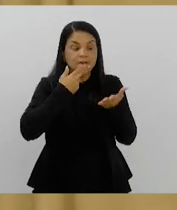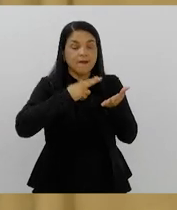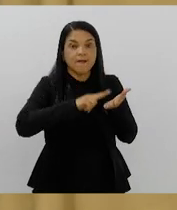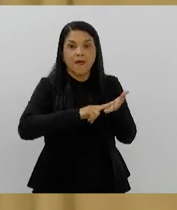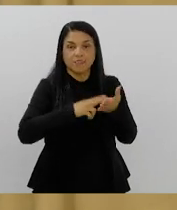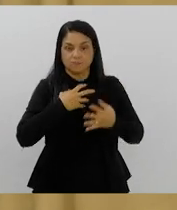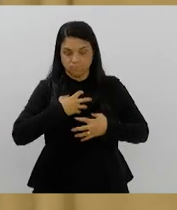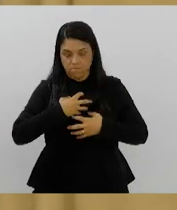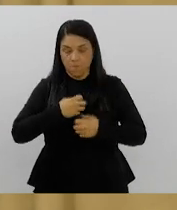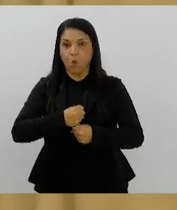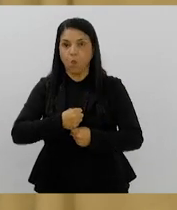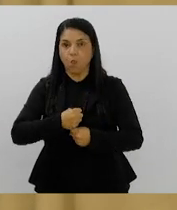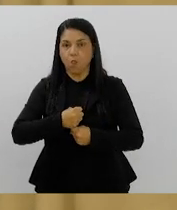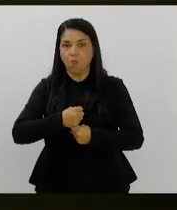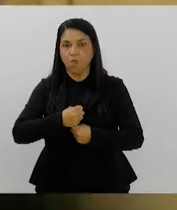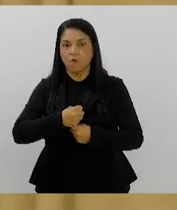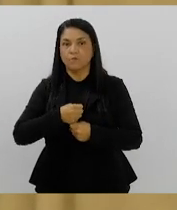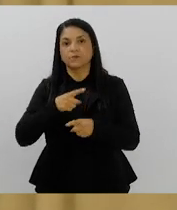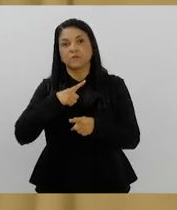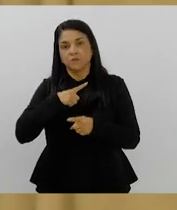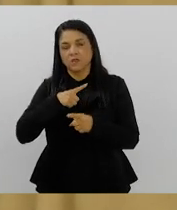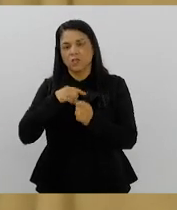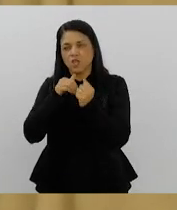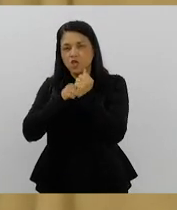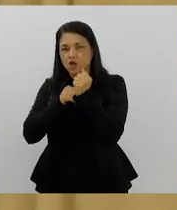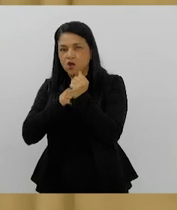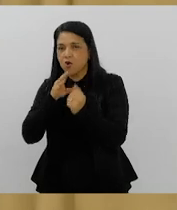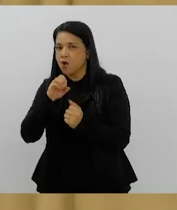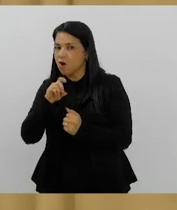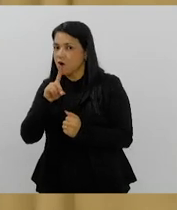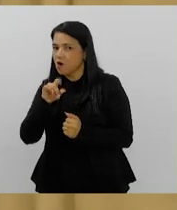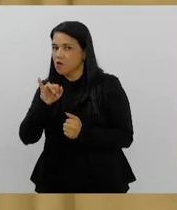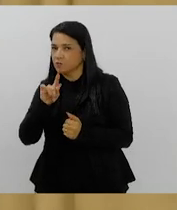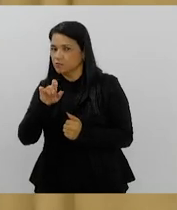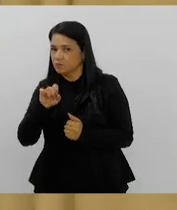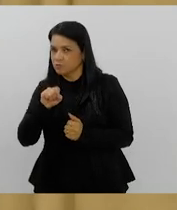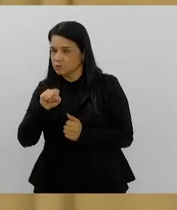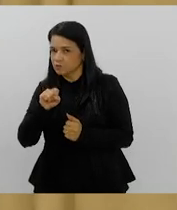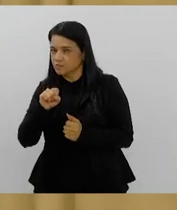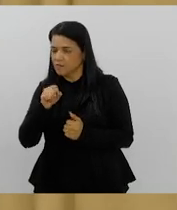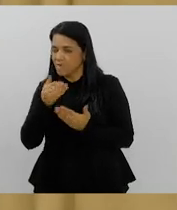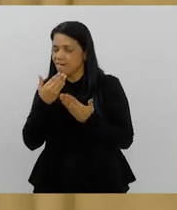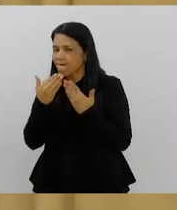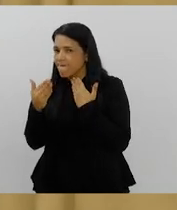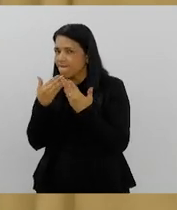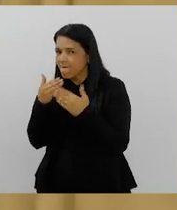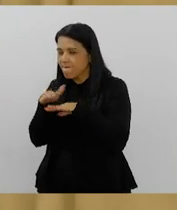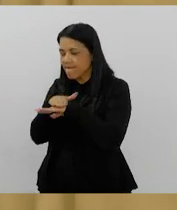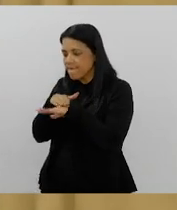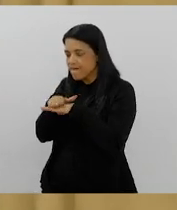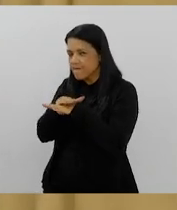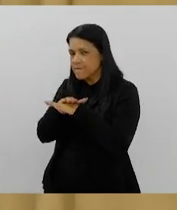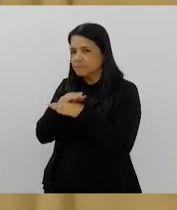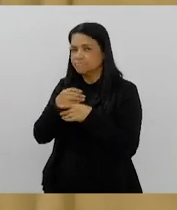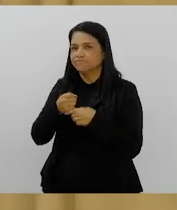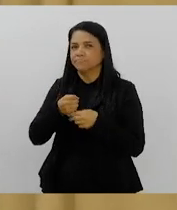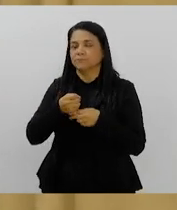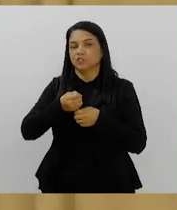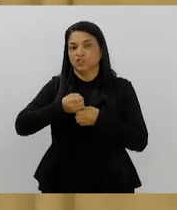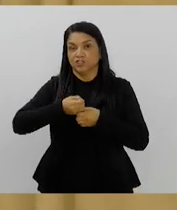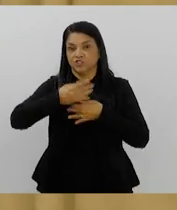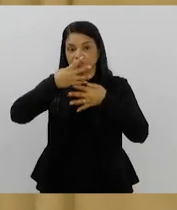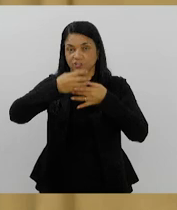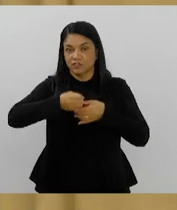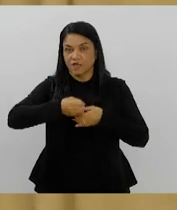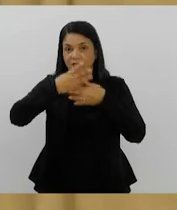informações sobre homicídio e códigos que geralmente são conversados em chats da web,